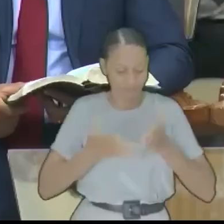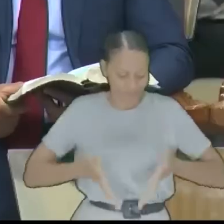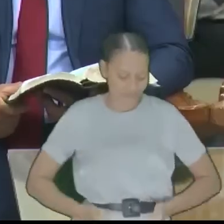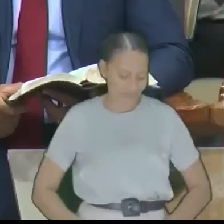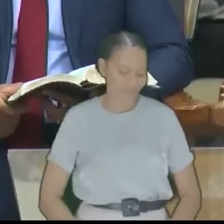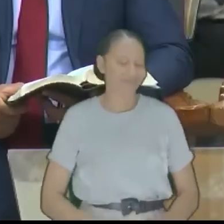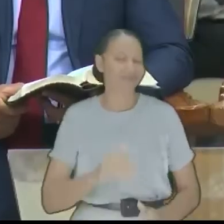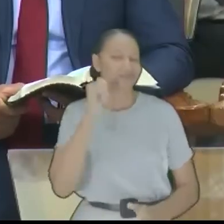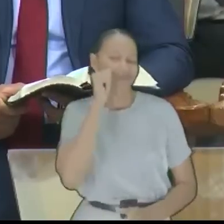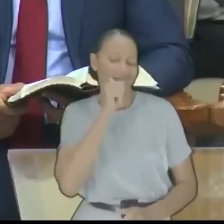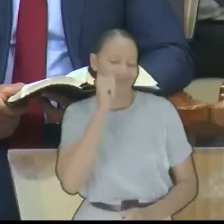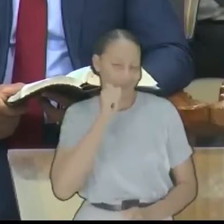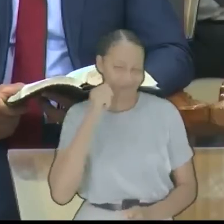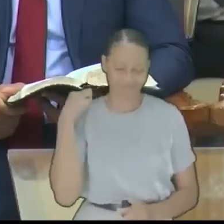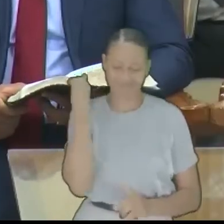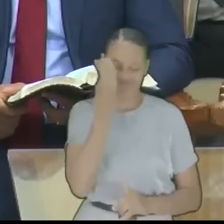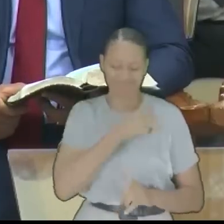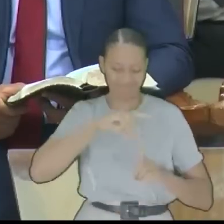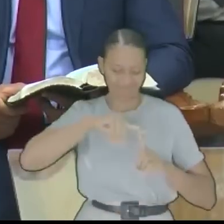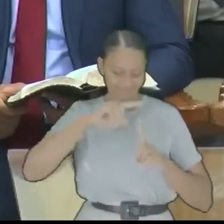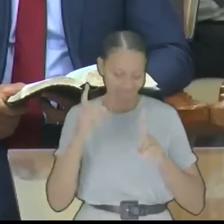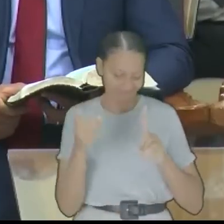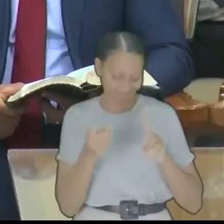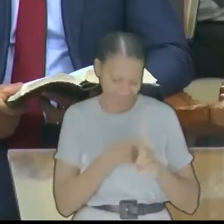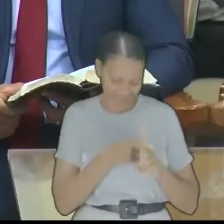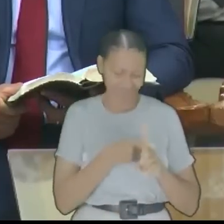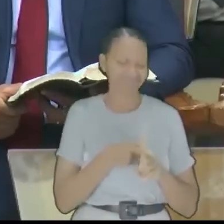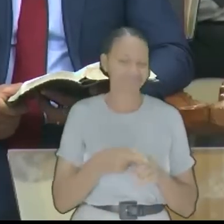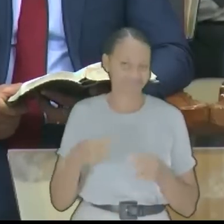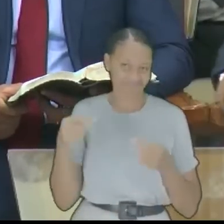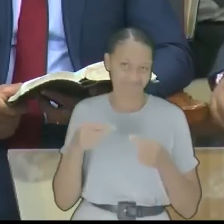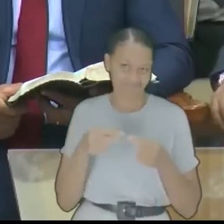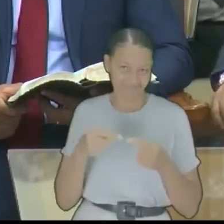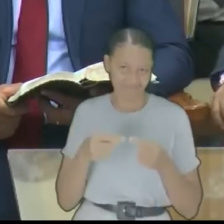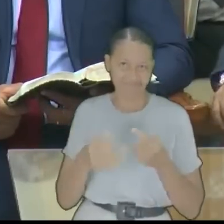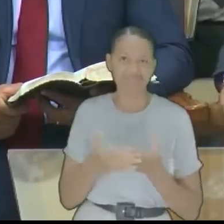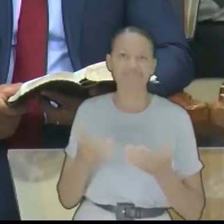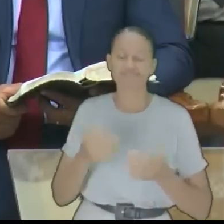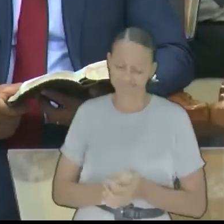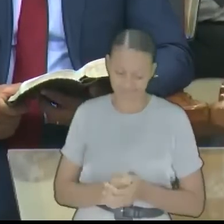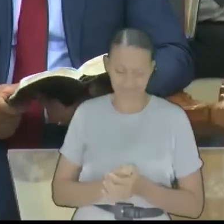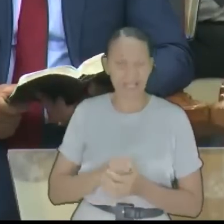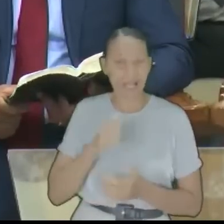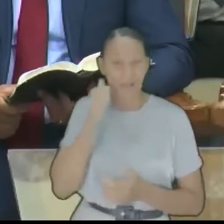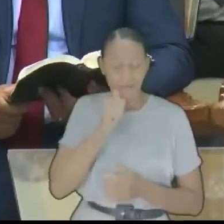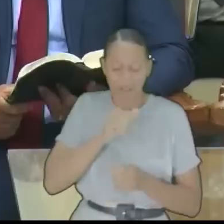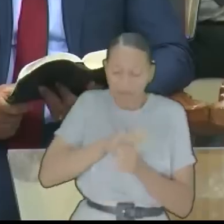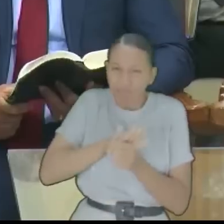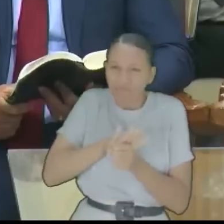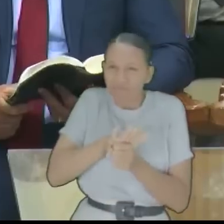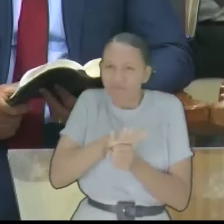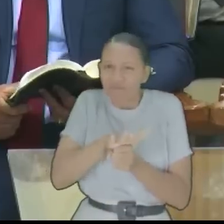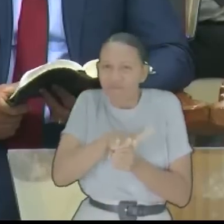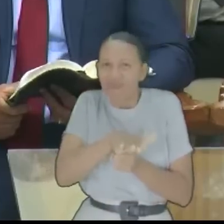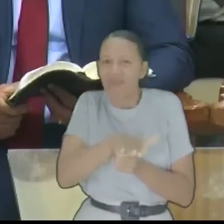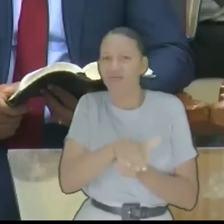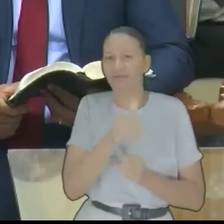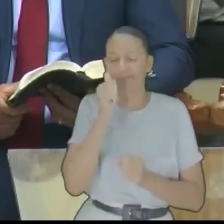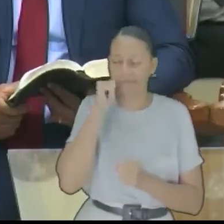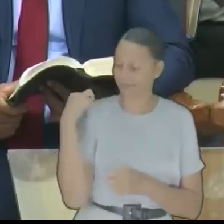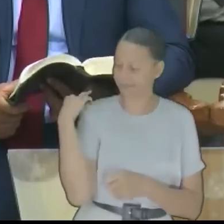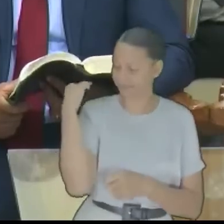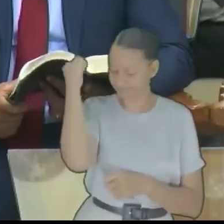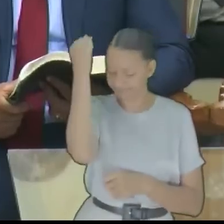A primeira ocasião foi quando o Verbo se fez carne no ventre da Virgem Maria. A